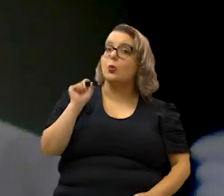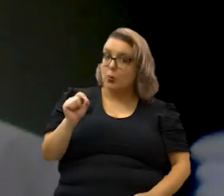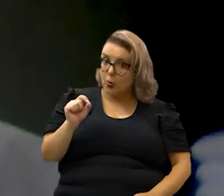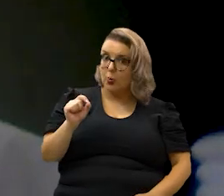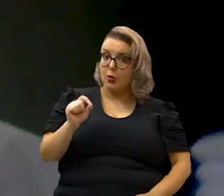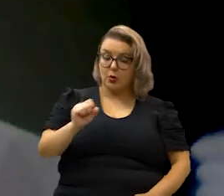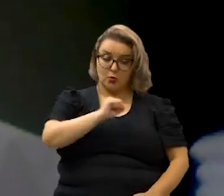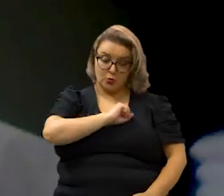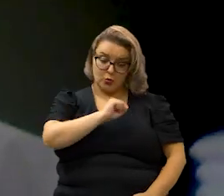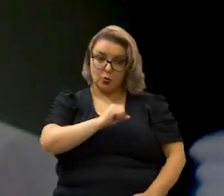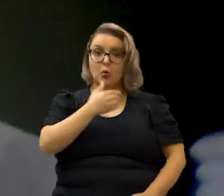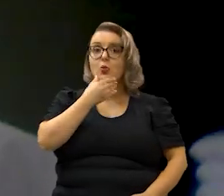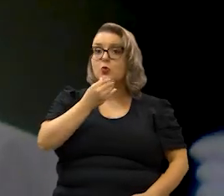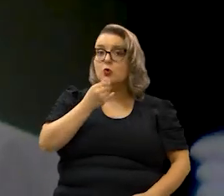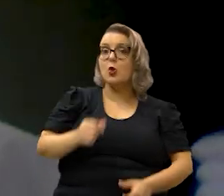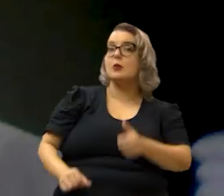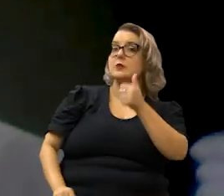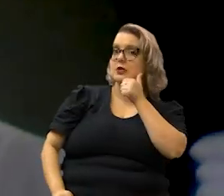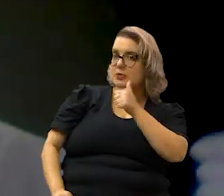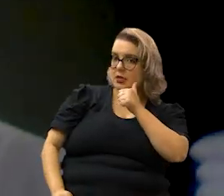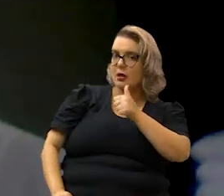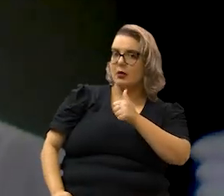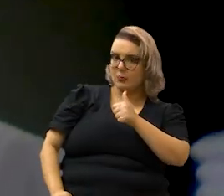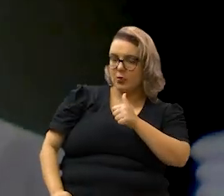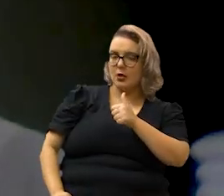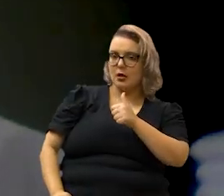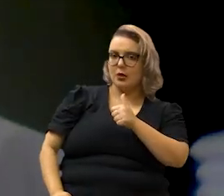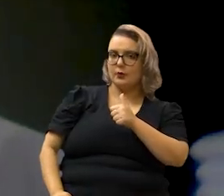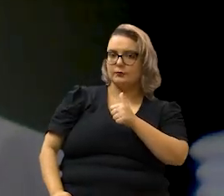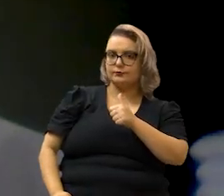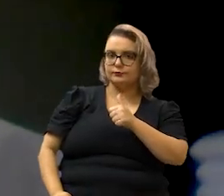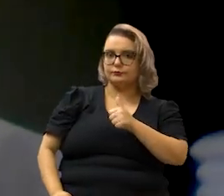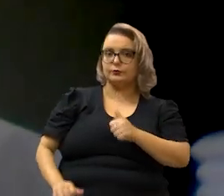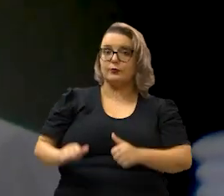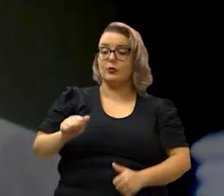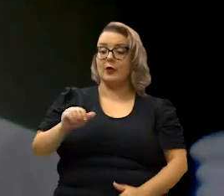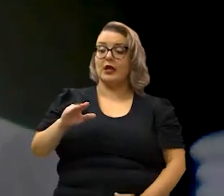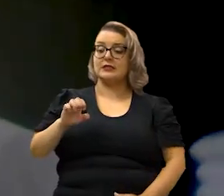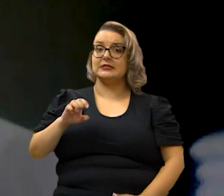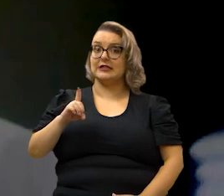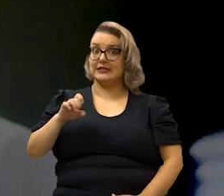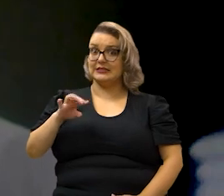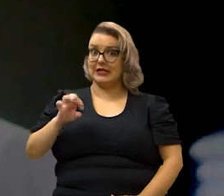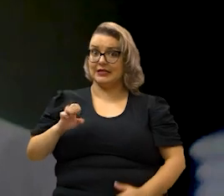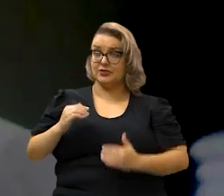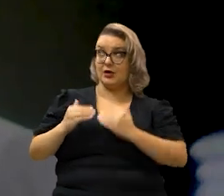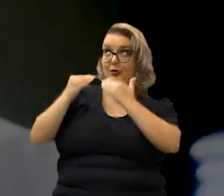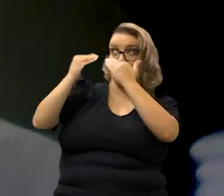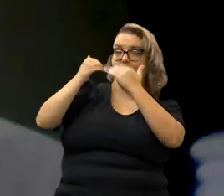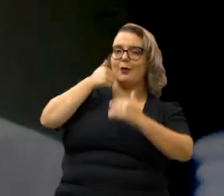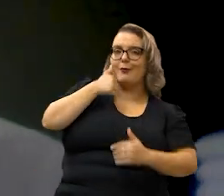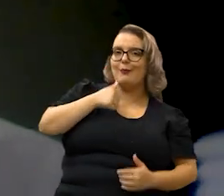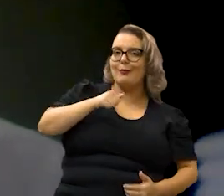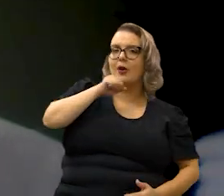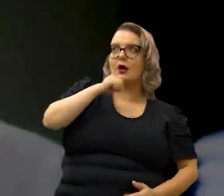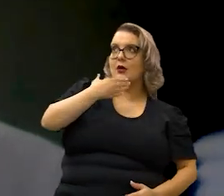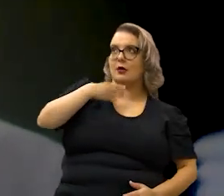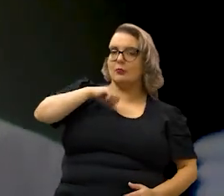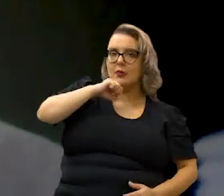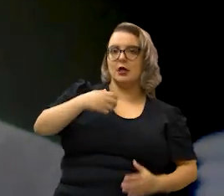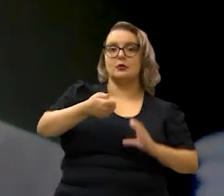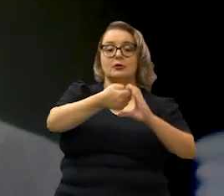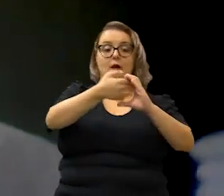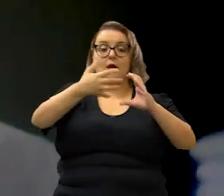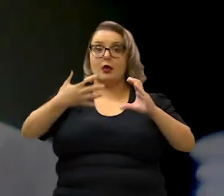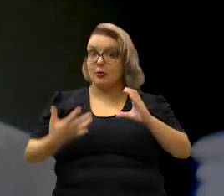o infarto no homem e na mulher, no seu ascendente direto, pai e mãe,